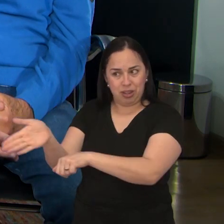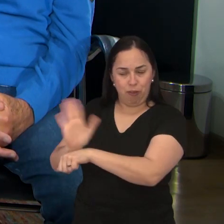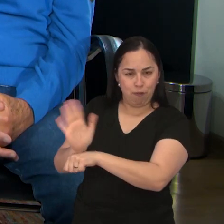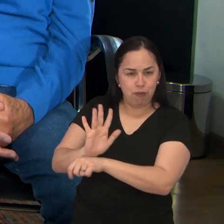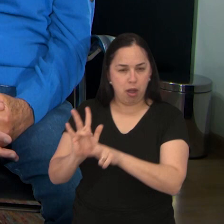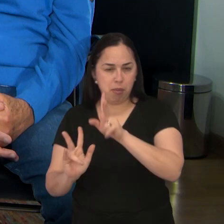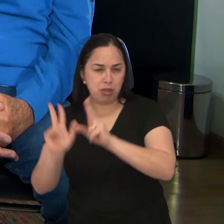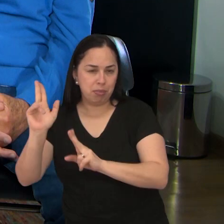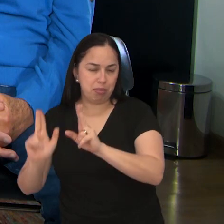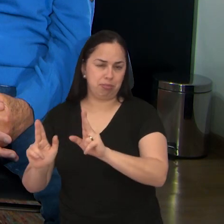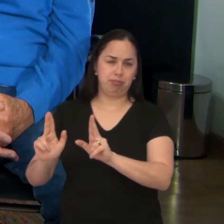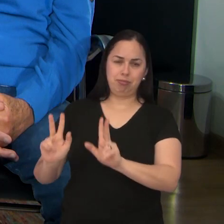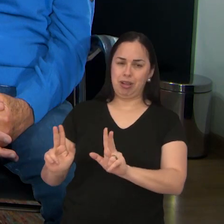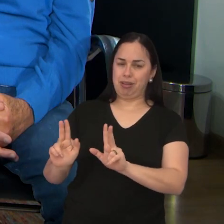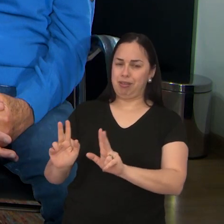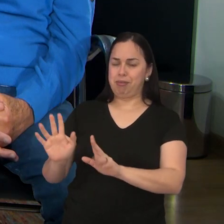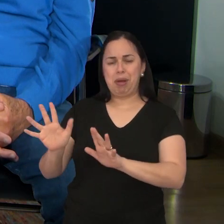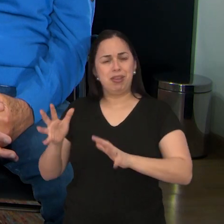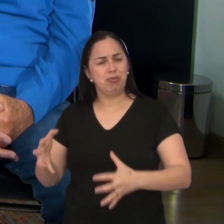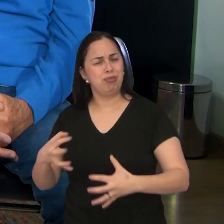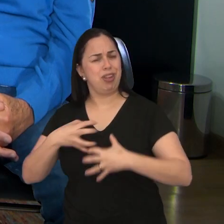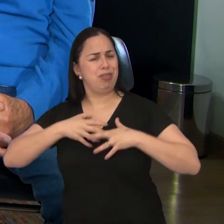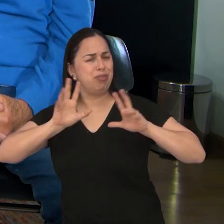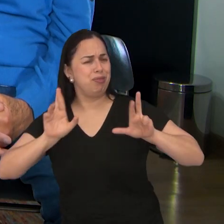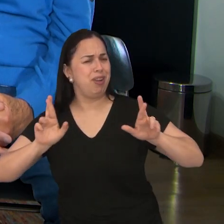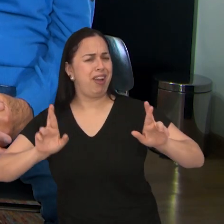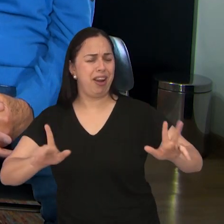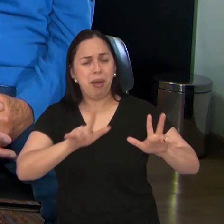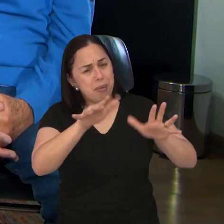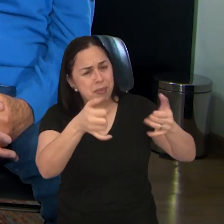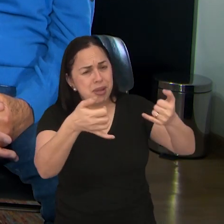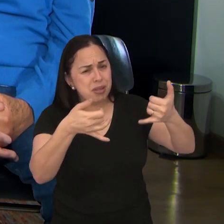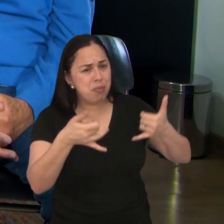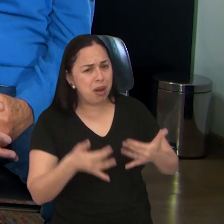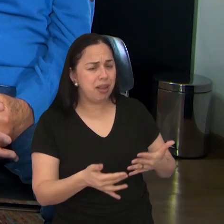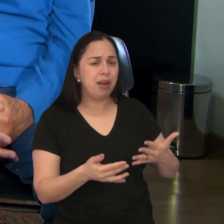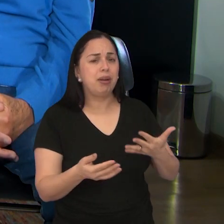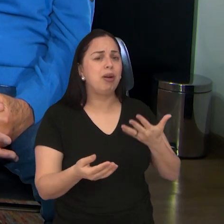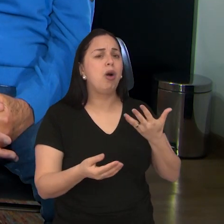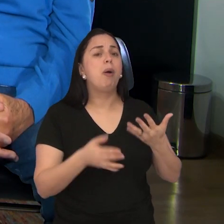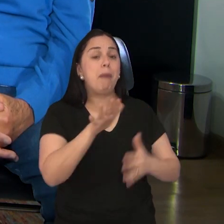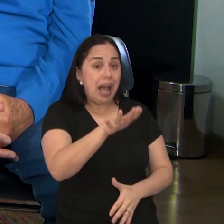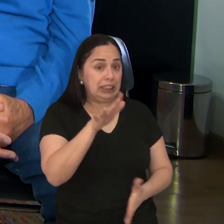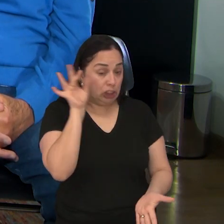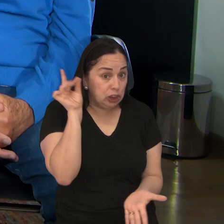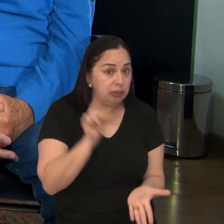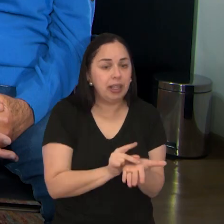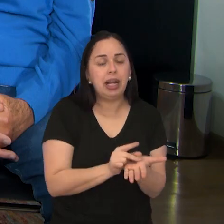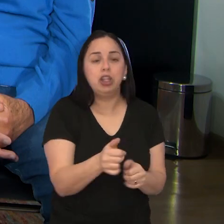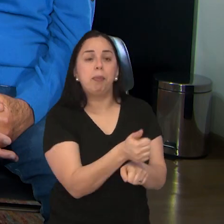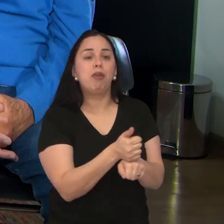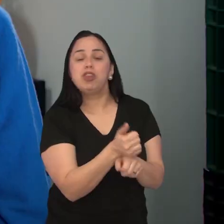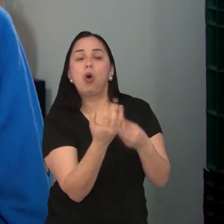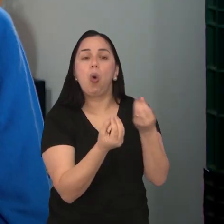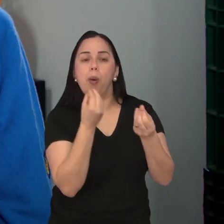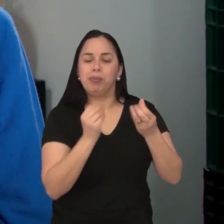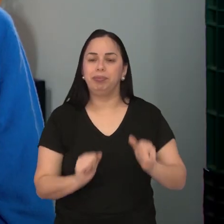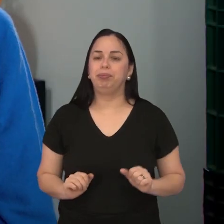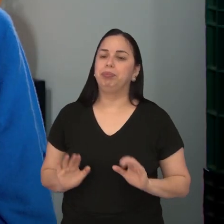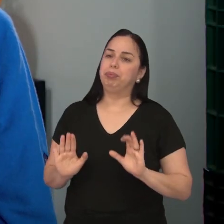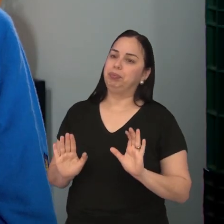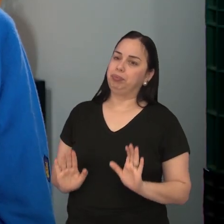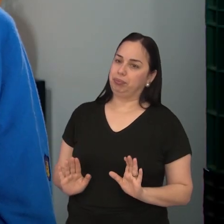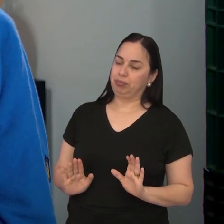filmes, séries, de uma forma bem fantasiosa, né? Fala pra gente como que é a vida real de um arqueólogo.